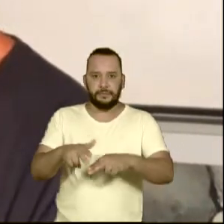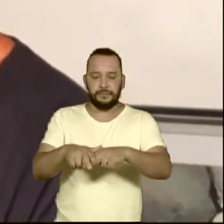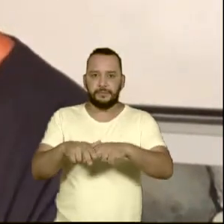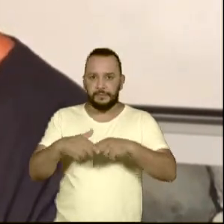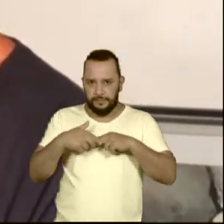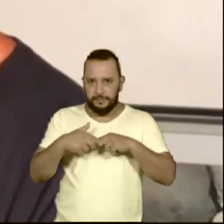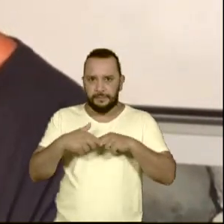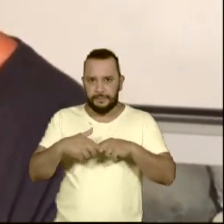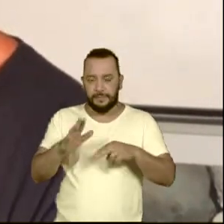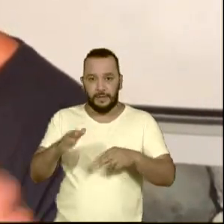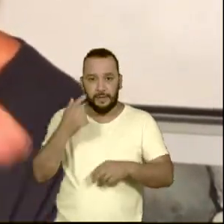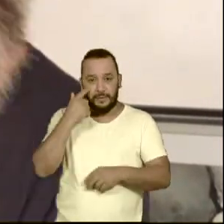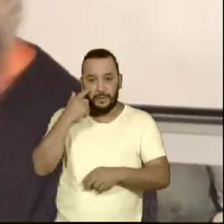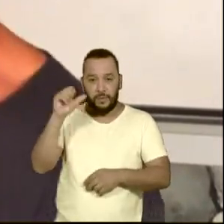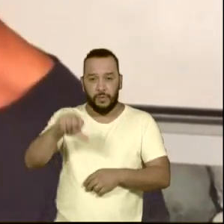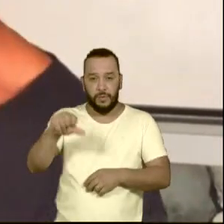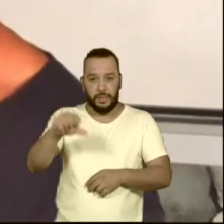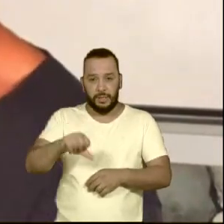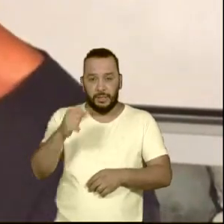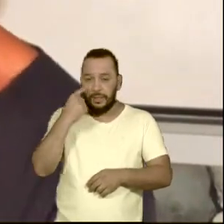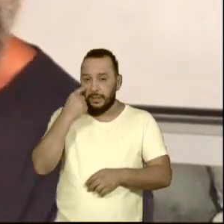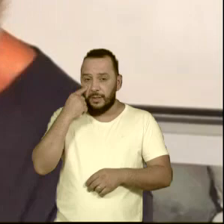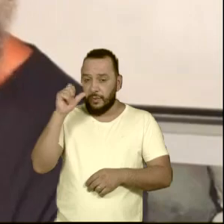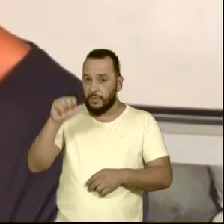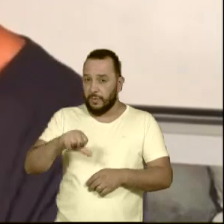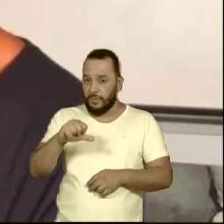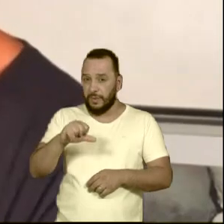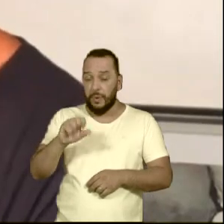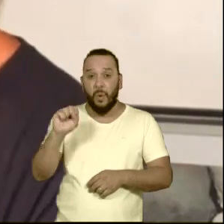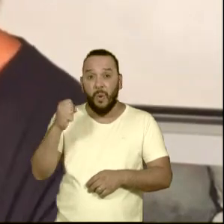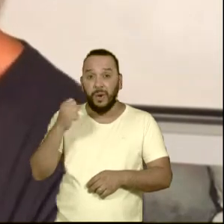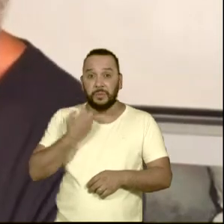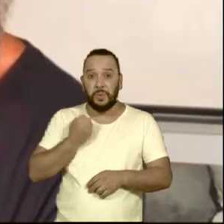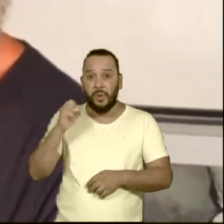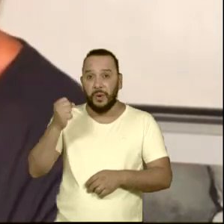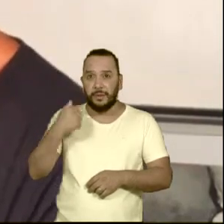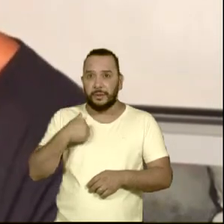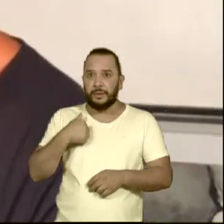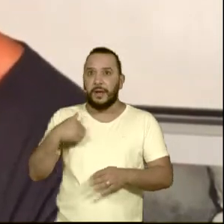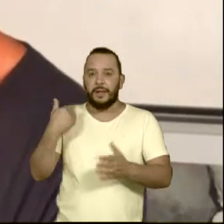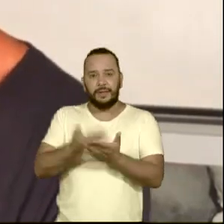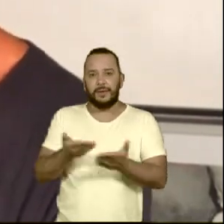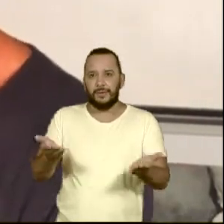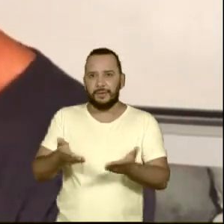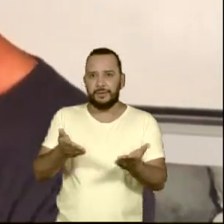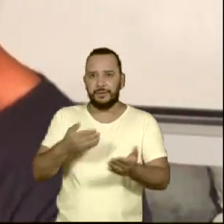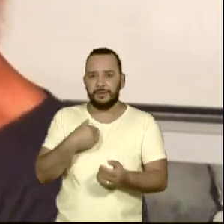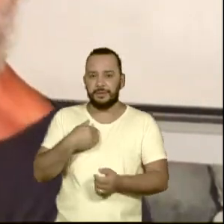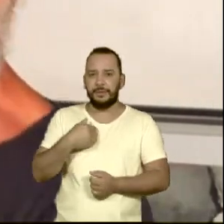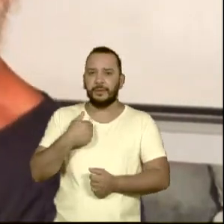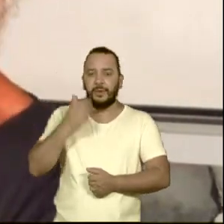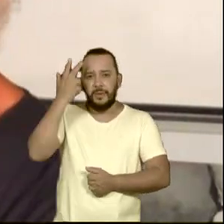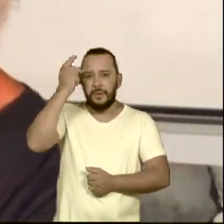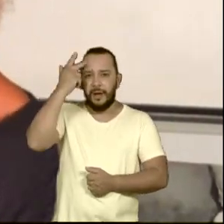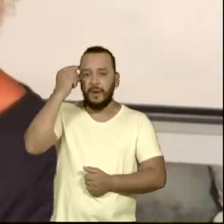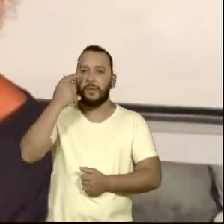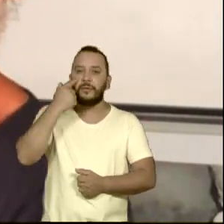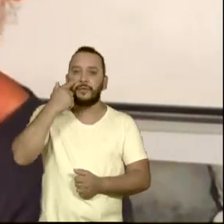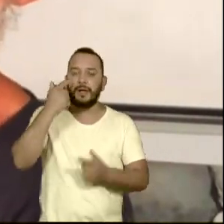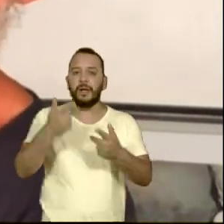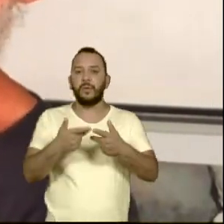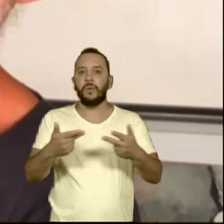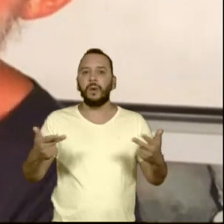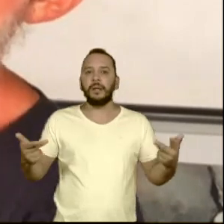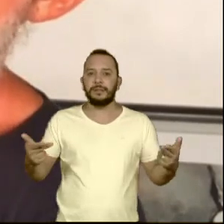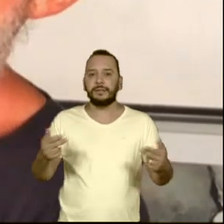visão ruim, a minha vida inteira, desde criança e até hoje, mesmo com o olho enxergando melhor, era muito comum eu olhar para qualquer coisa